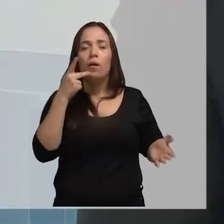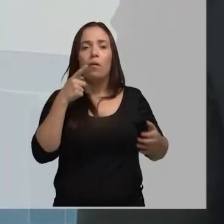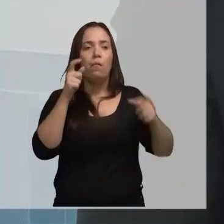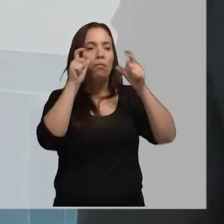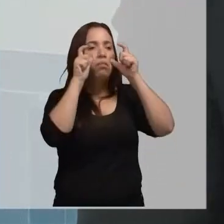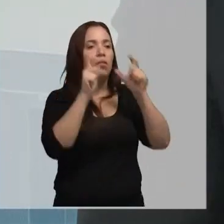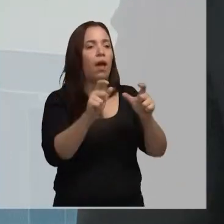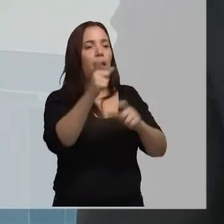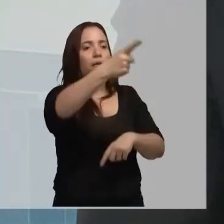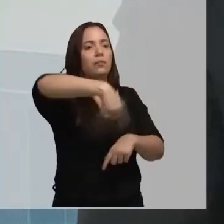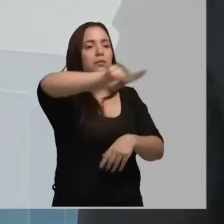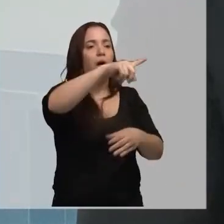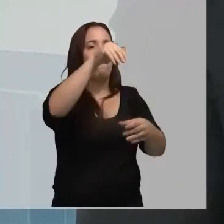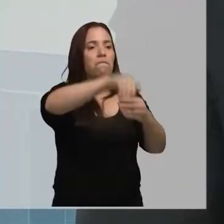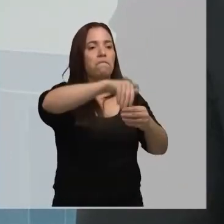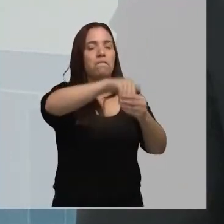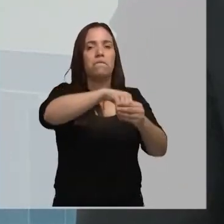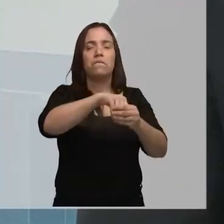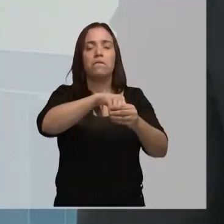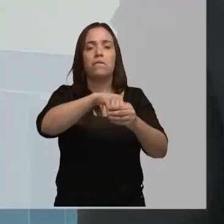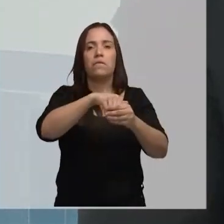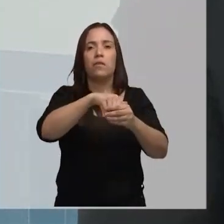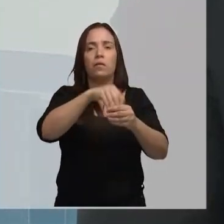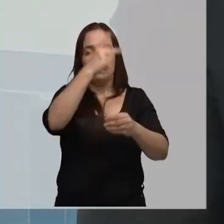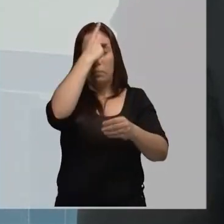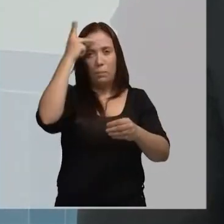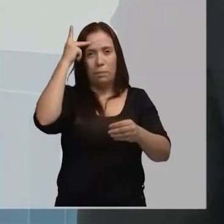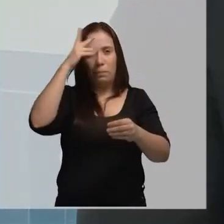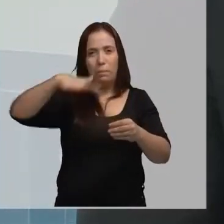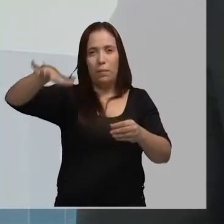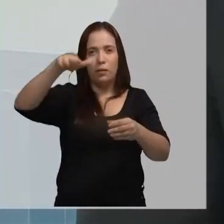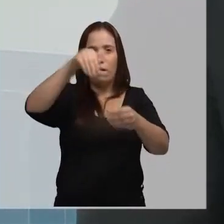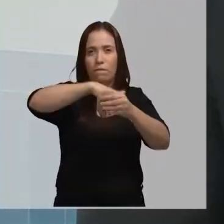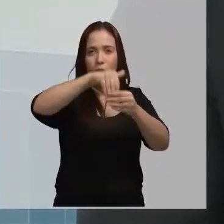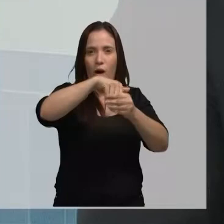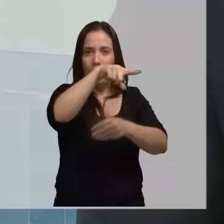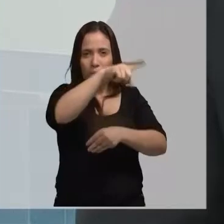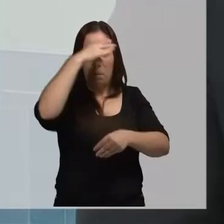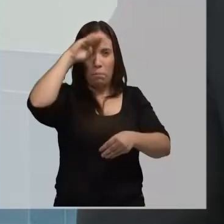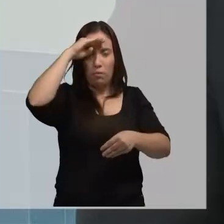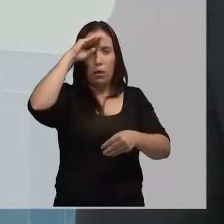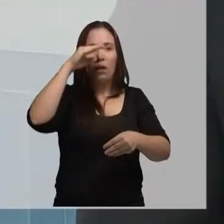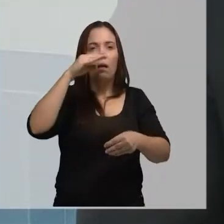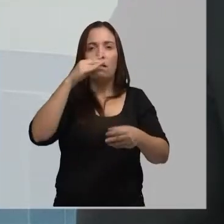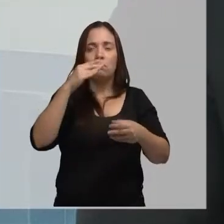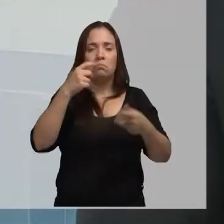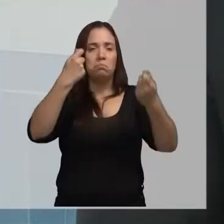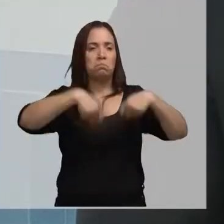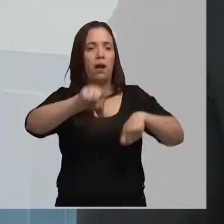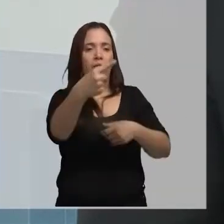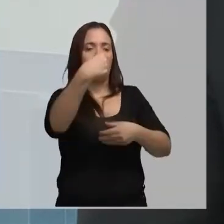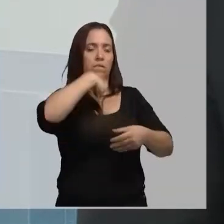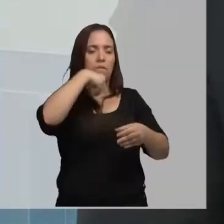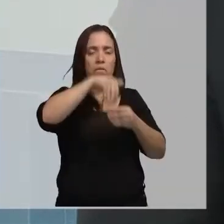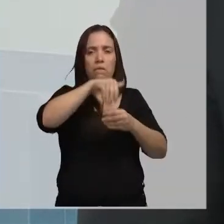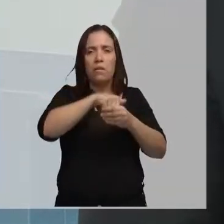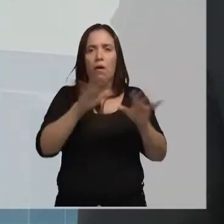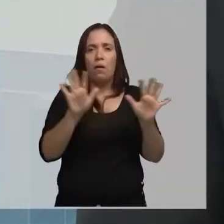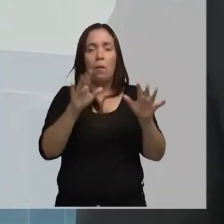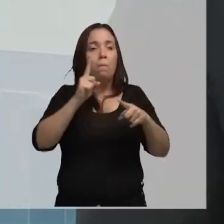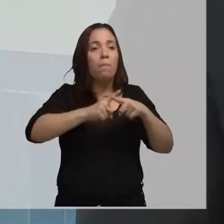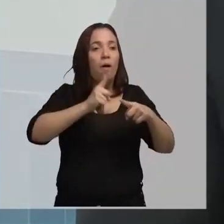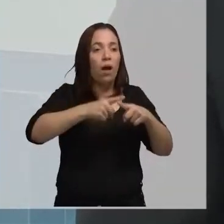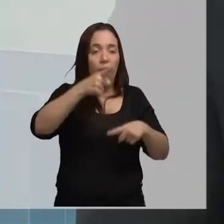do Bolsonaro, né? Que não podia ter interesse, mais ou menos isso que ele disse, em pessoas que desprezavam a pobreza,